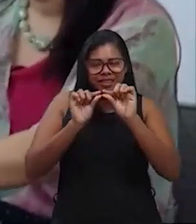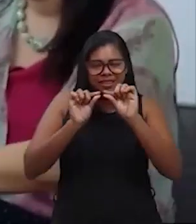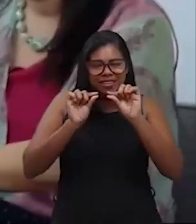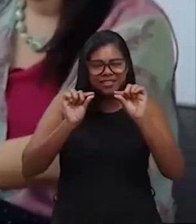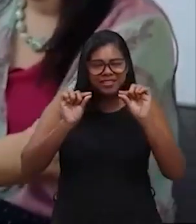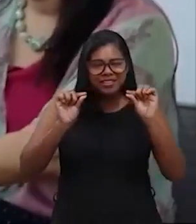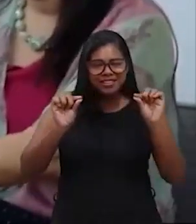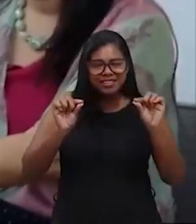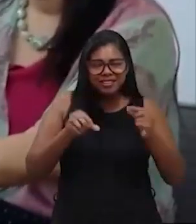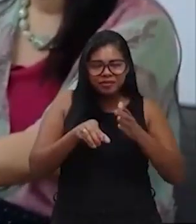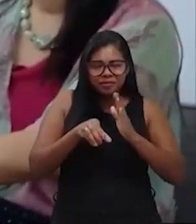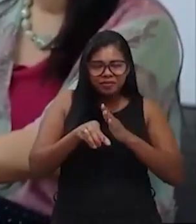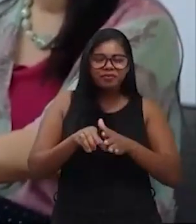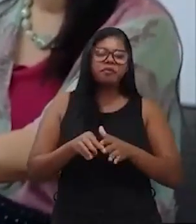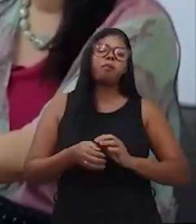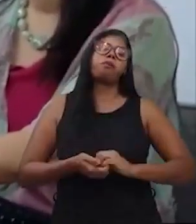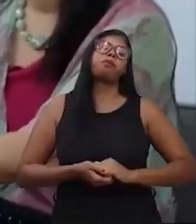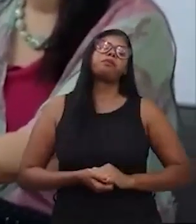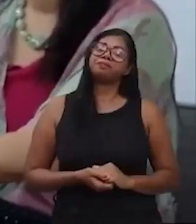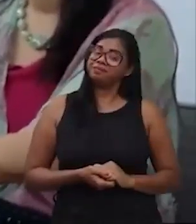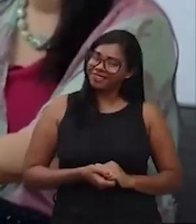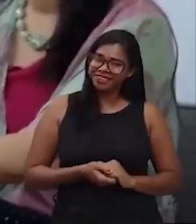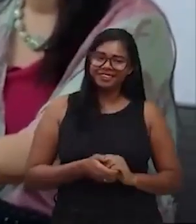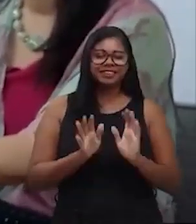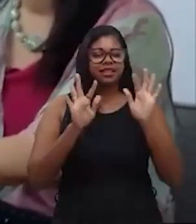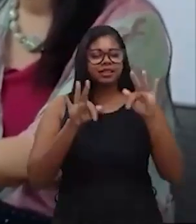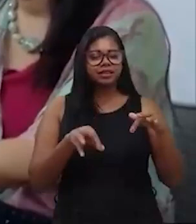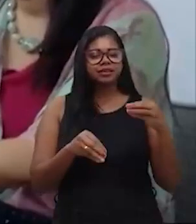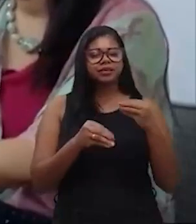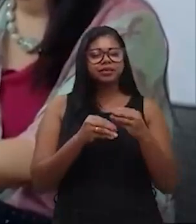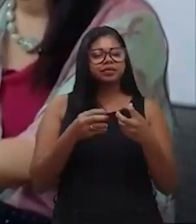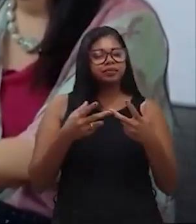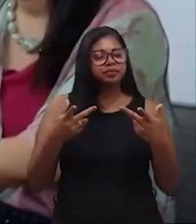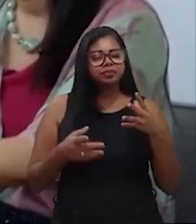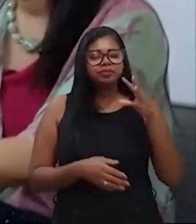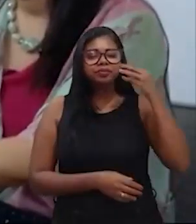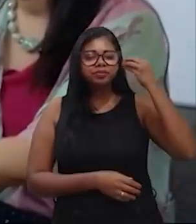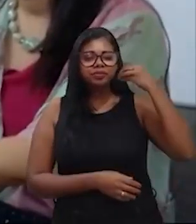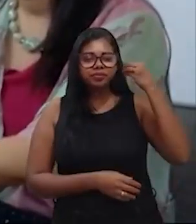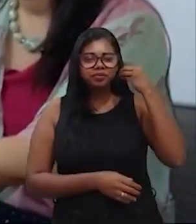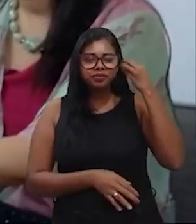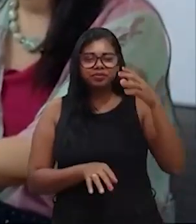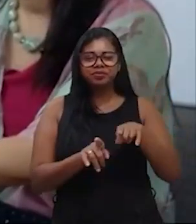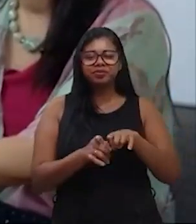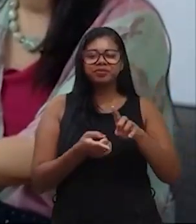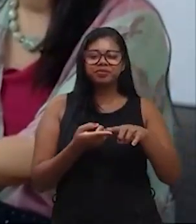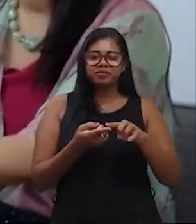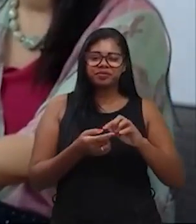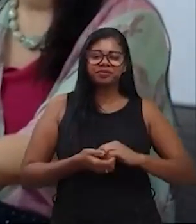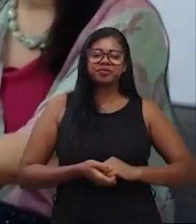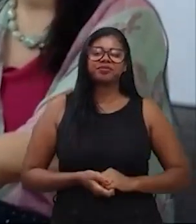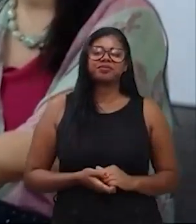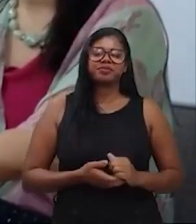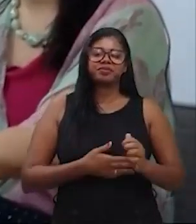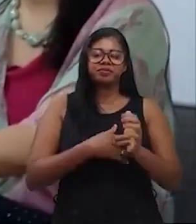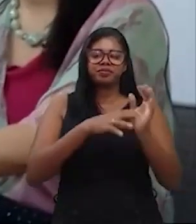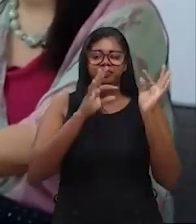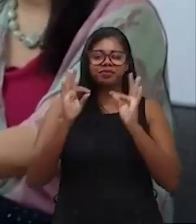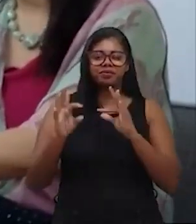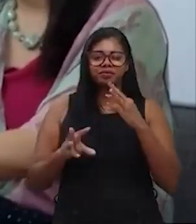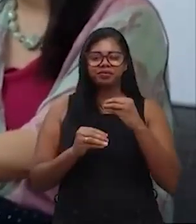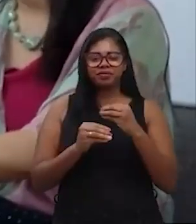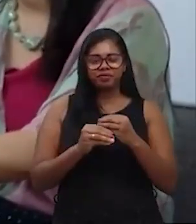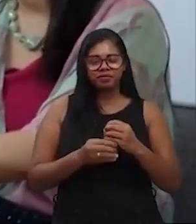e todo dentro do quadrado da bolacha. Mas, enfim, são questões, né, experiências estéticas aí. Vou deixar